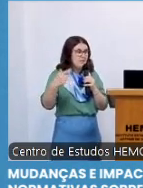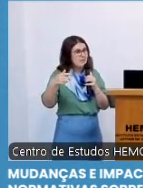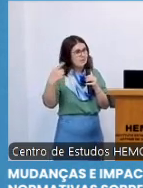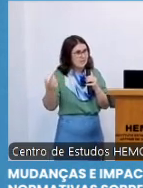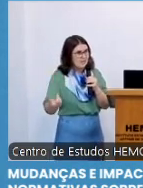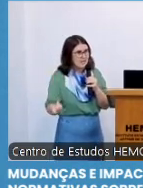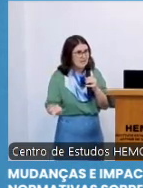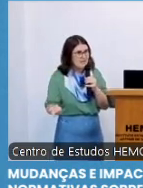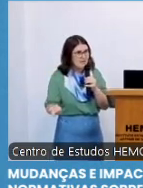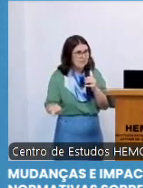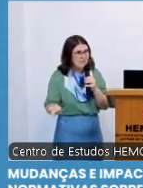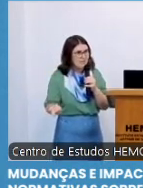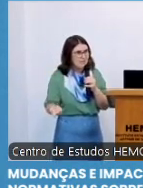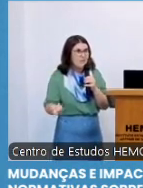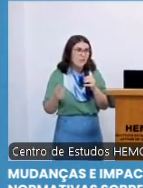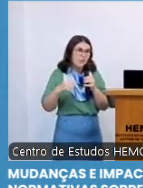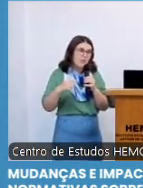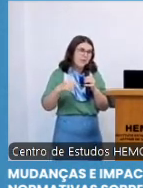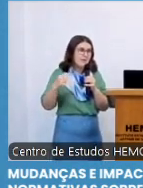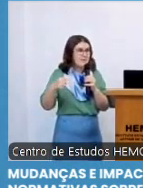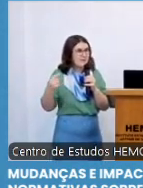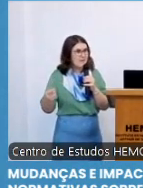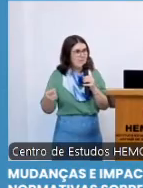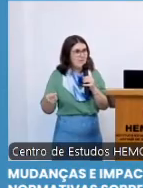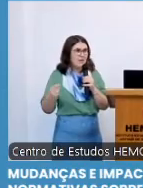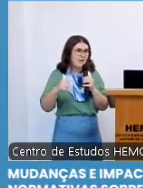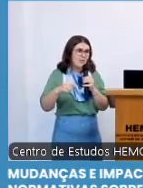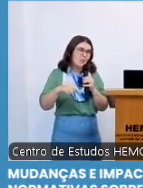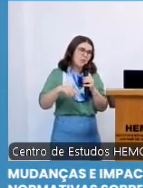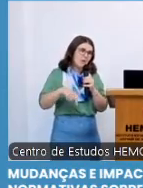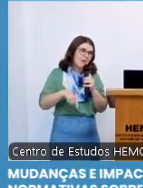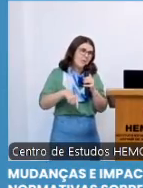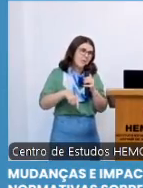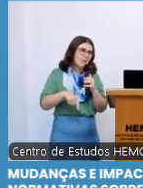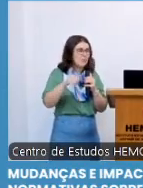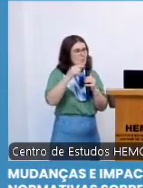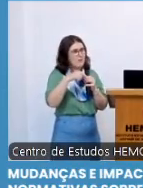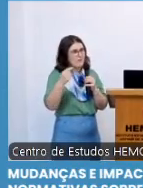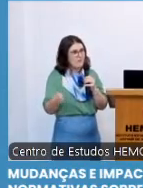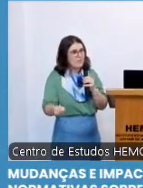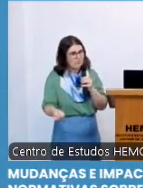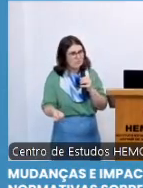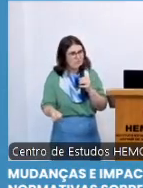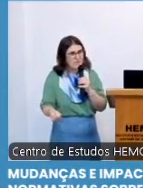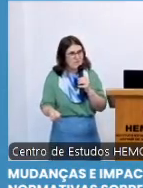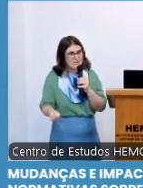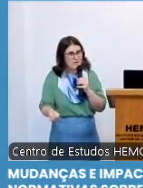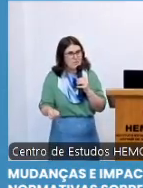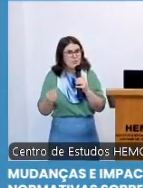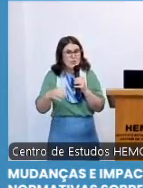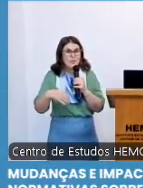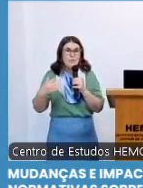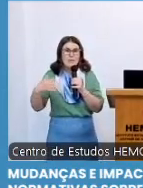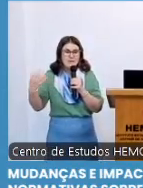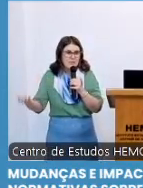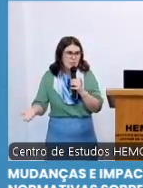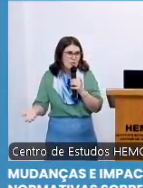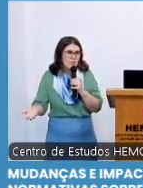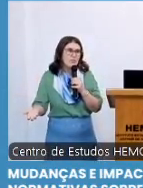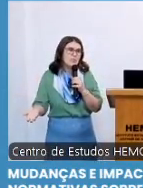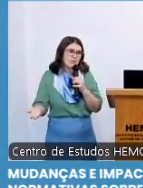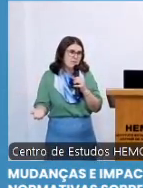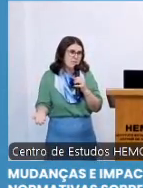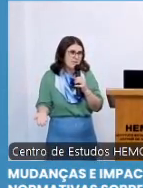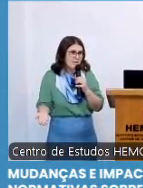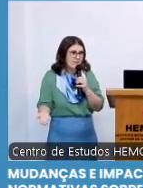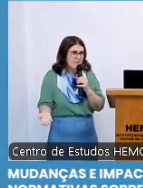julgado na INAEP. Só que a INAEP é o local do Complexo Econômico e Social da Saúde e fomentador